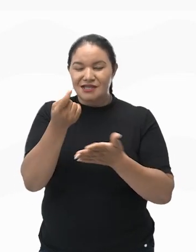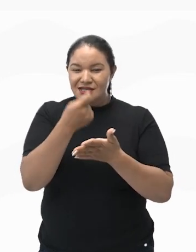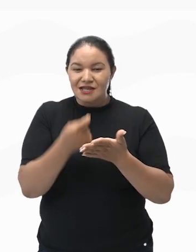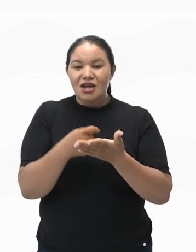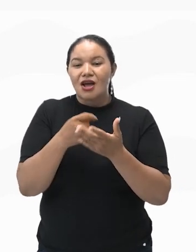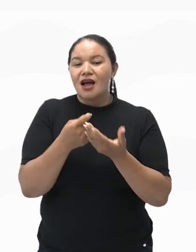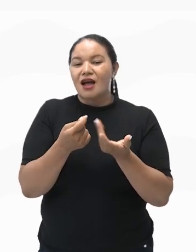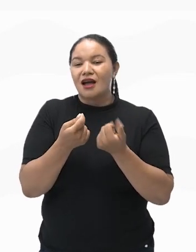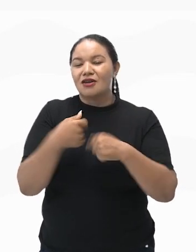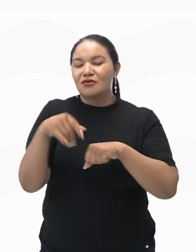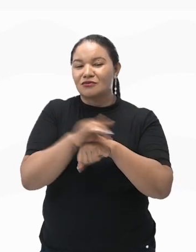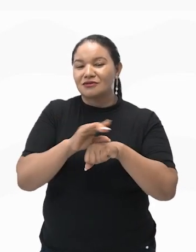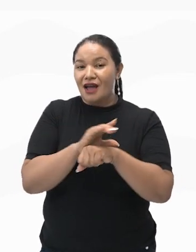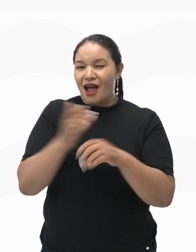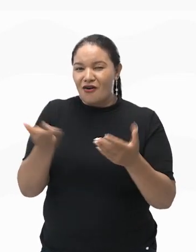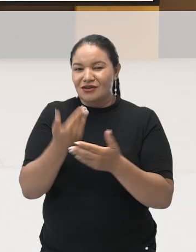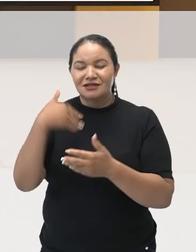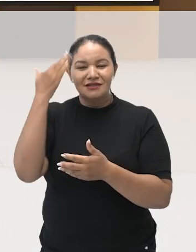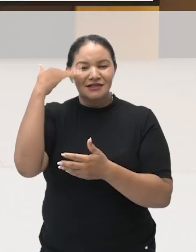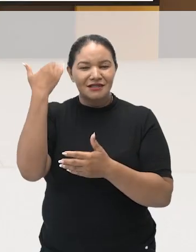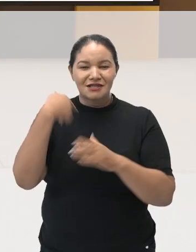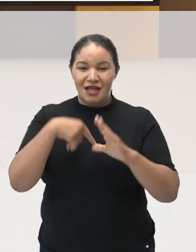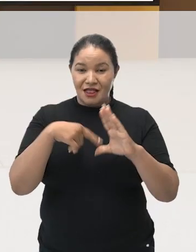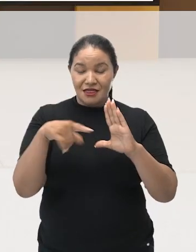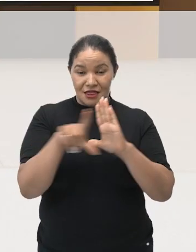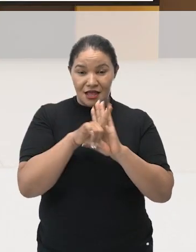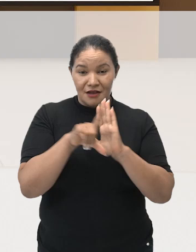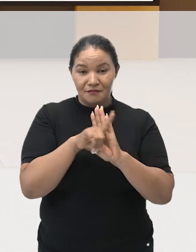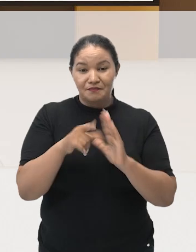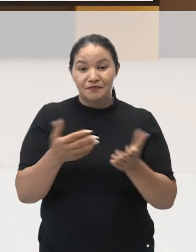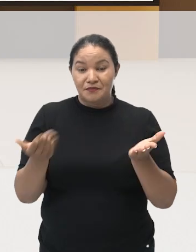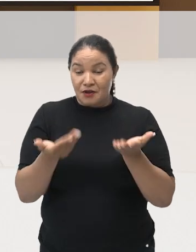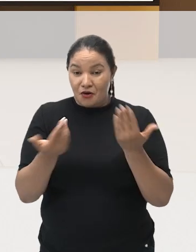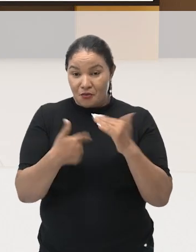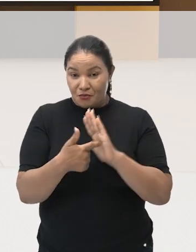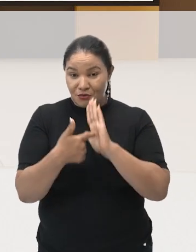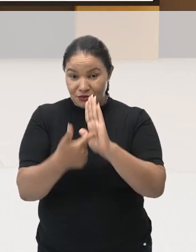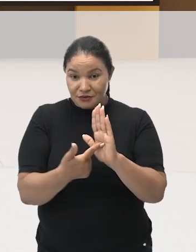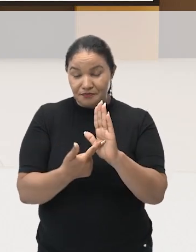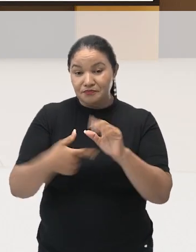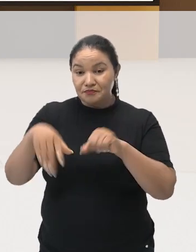Vamos entender a lei, professor Dário? Para demonstrar o quanto a Constituição de